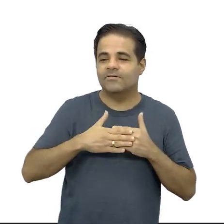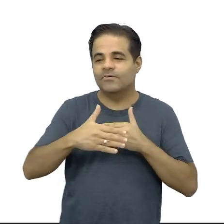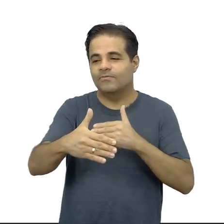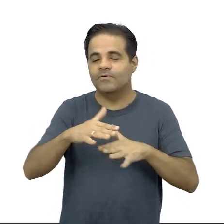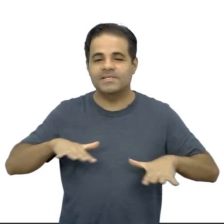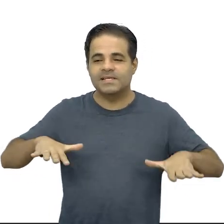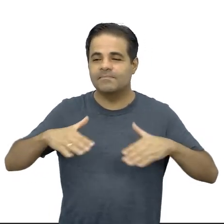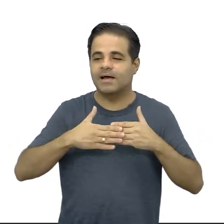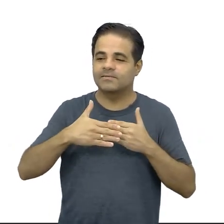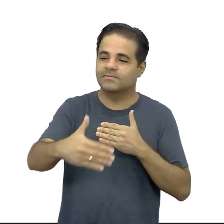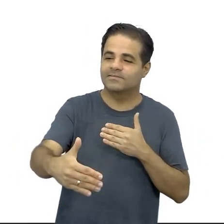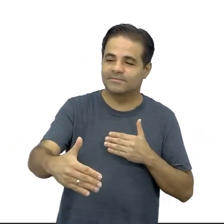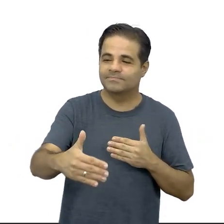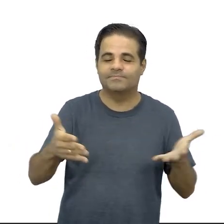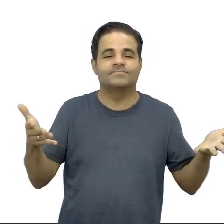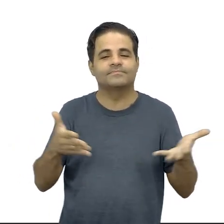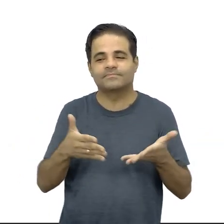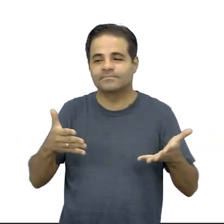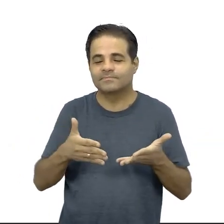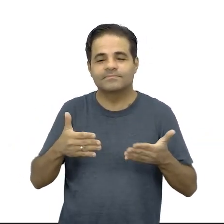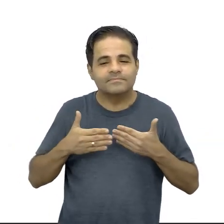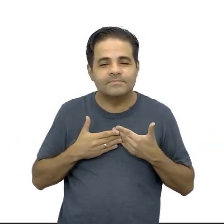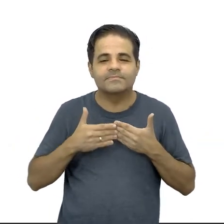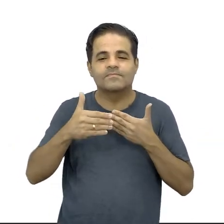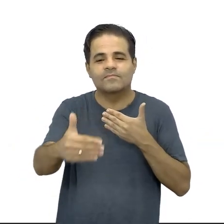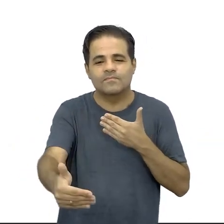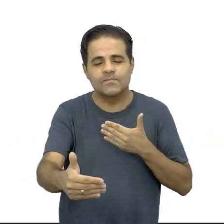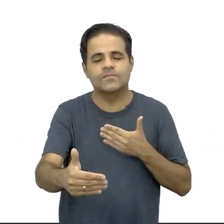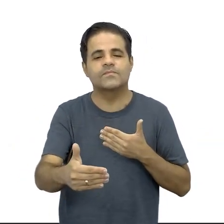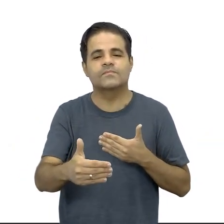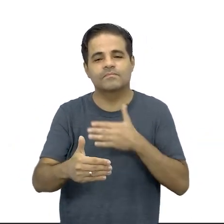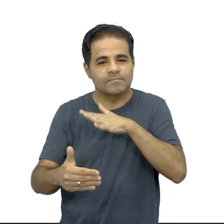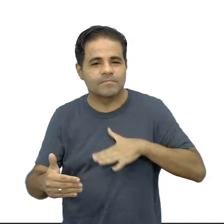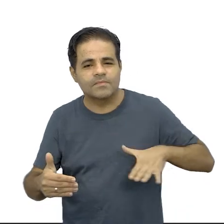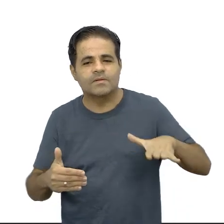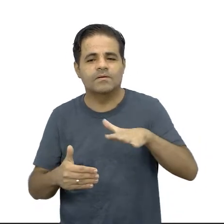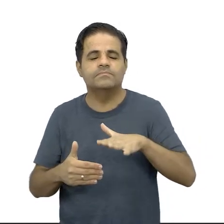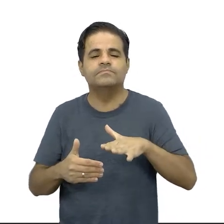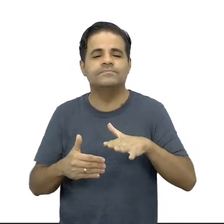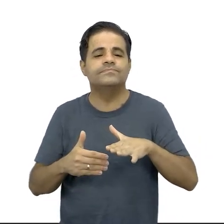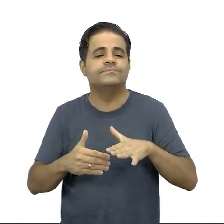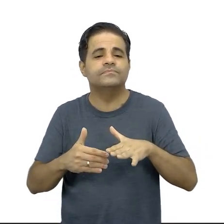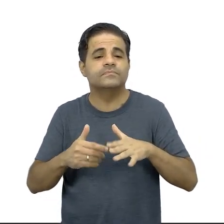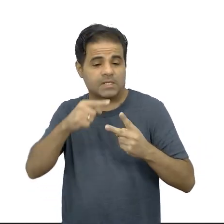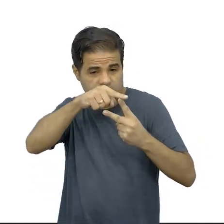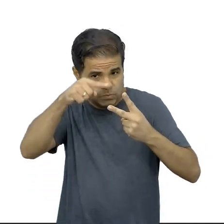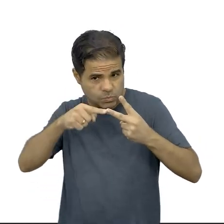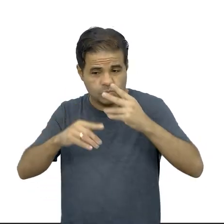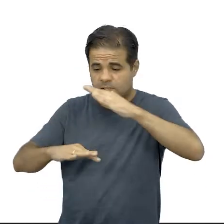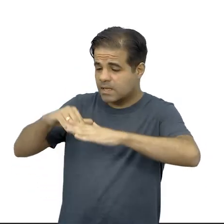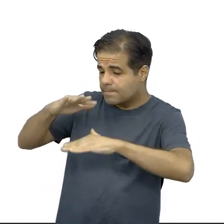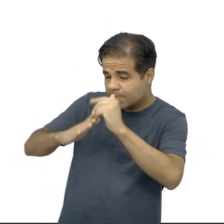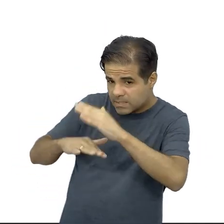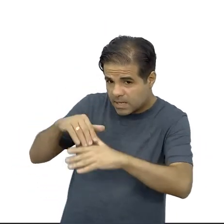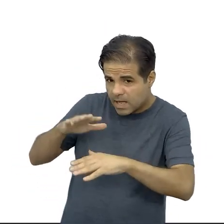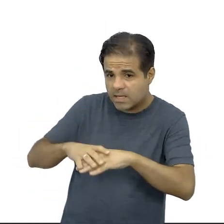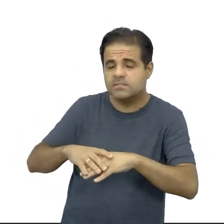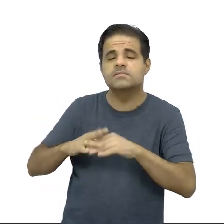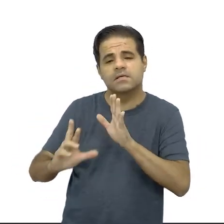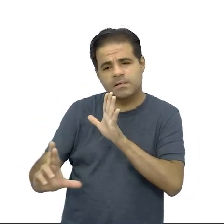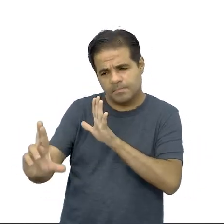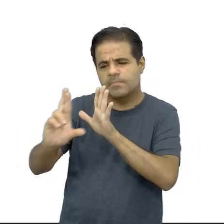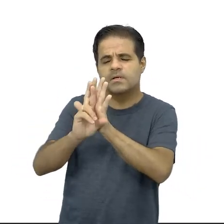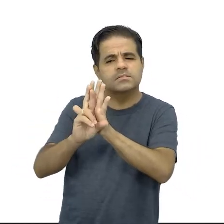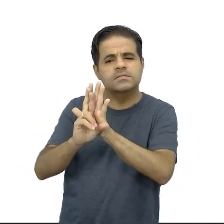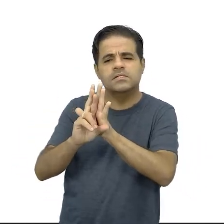a complexidade nas atividades que nós apresentamos para o aluno é o mesmo, né? Então, essas duas habilidades, elas representam o que